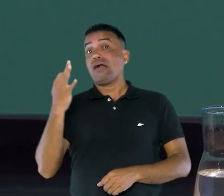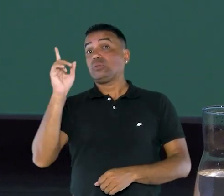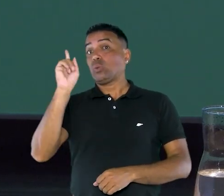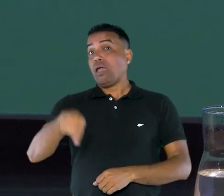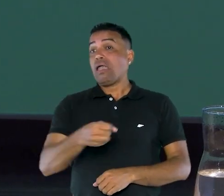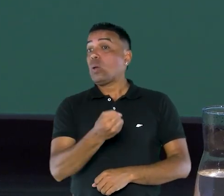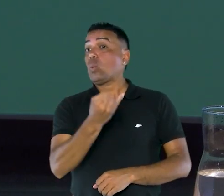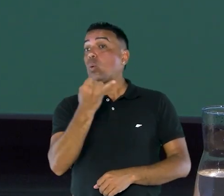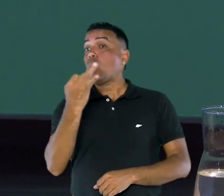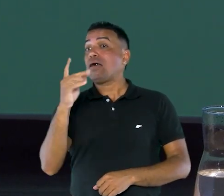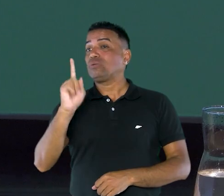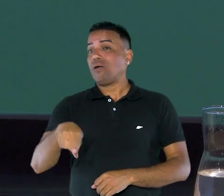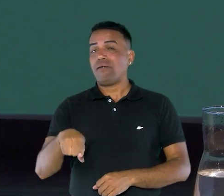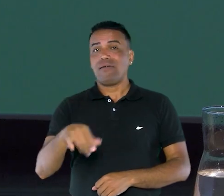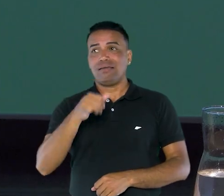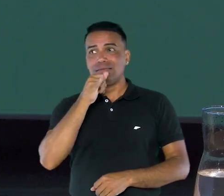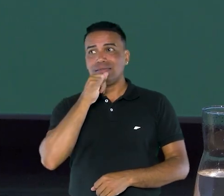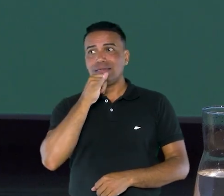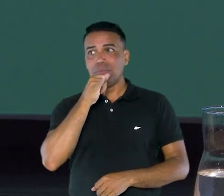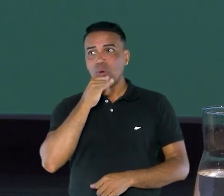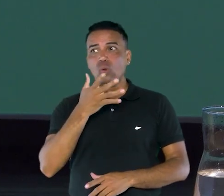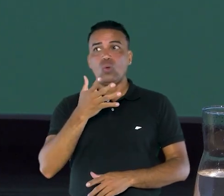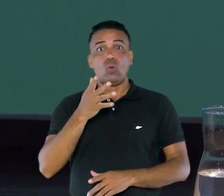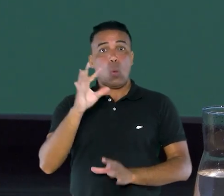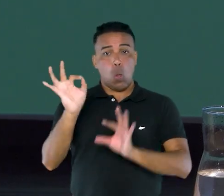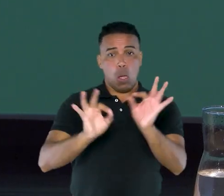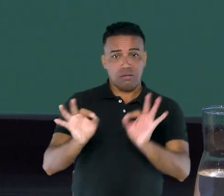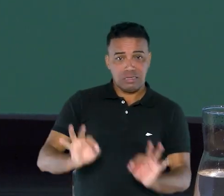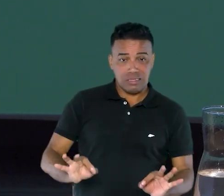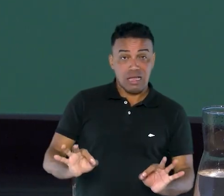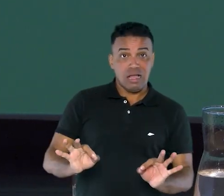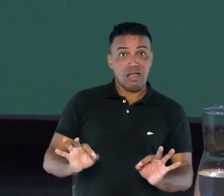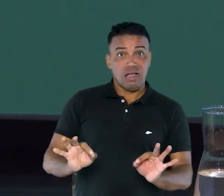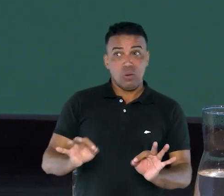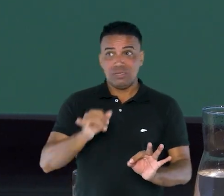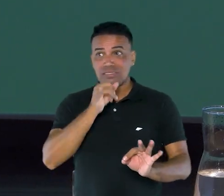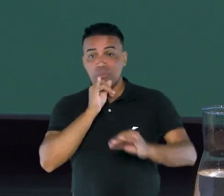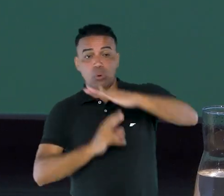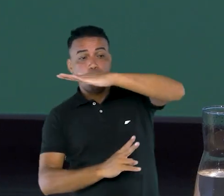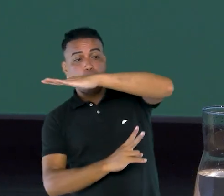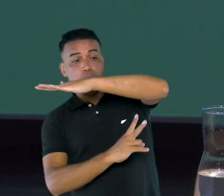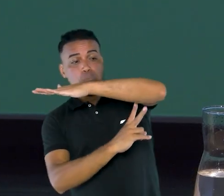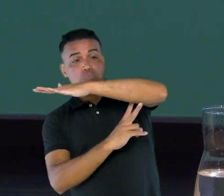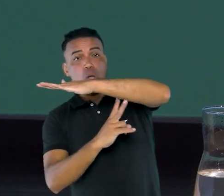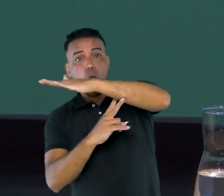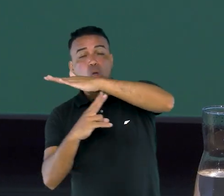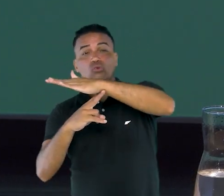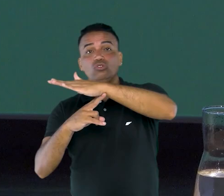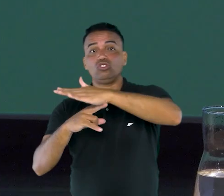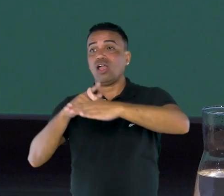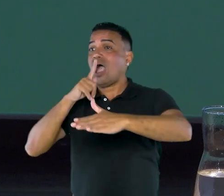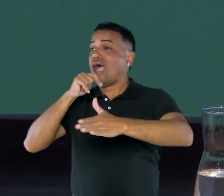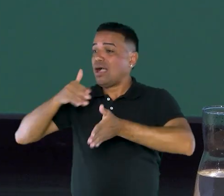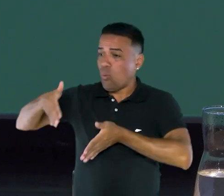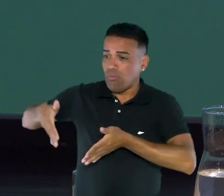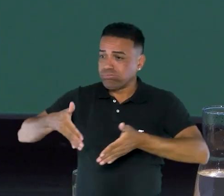por exemplo, fazer a manutenção disto, a ponte, a